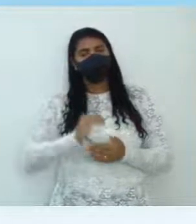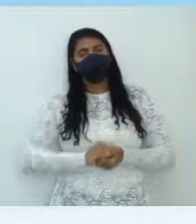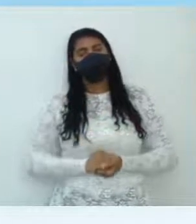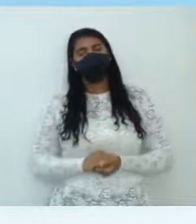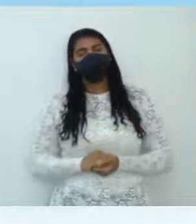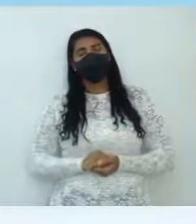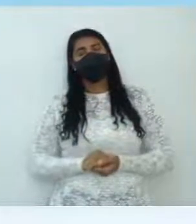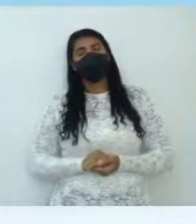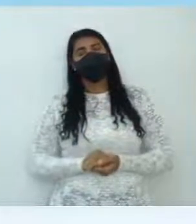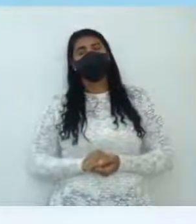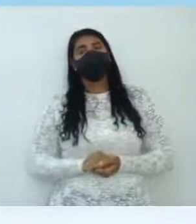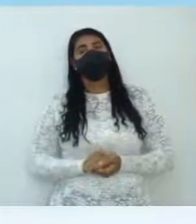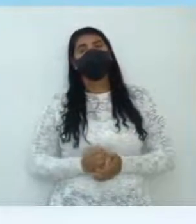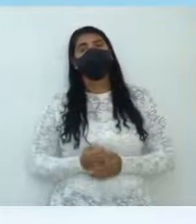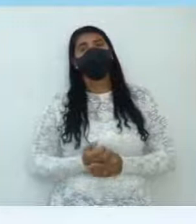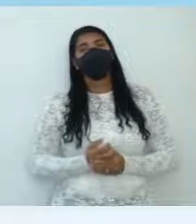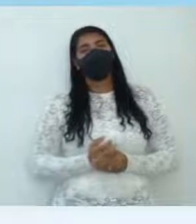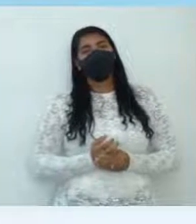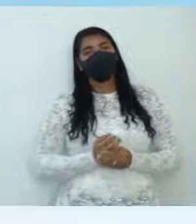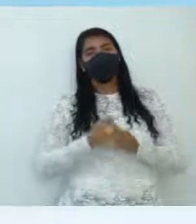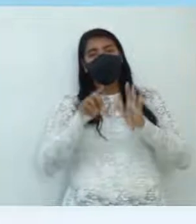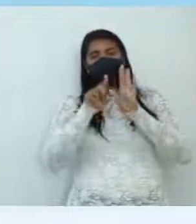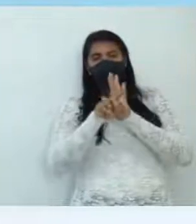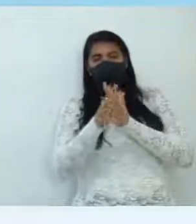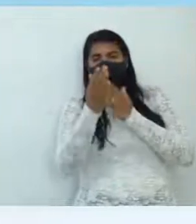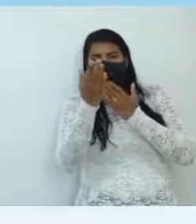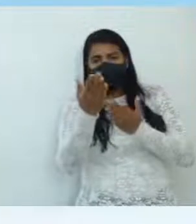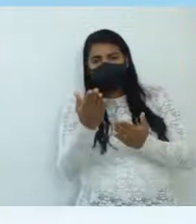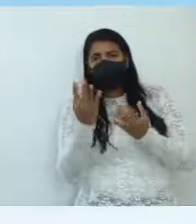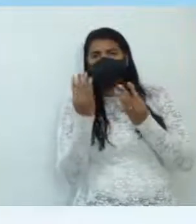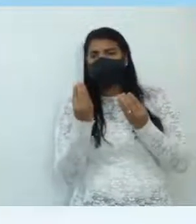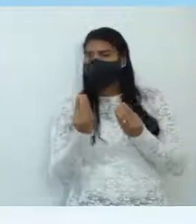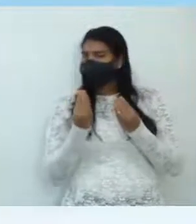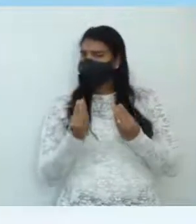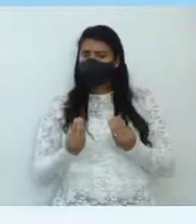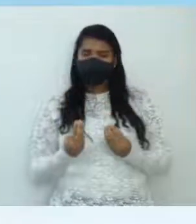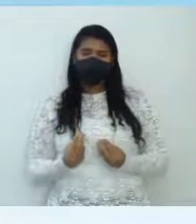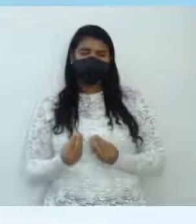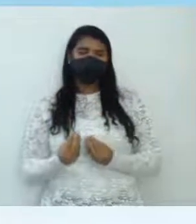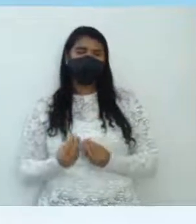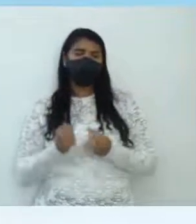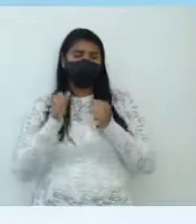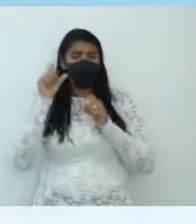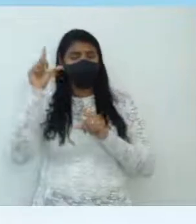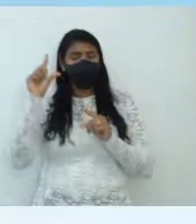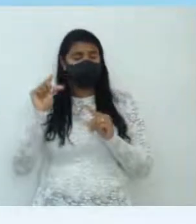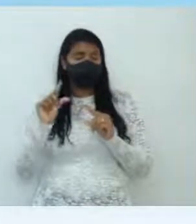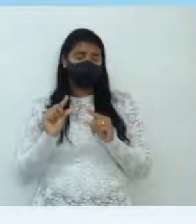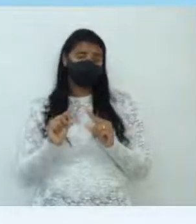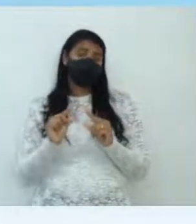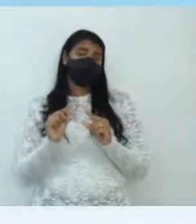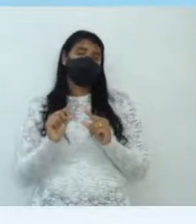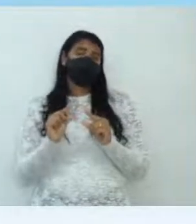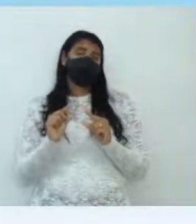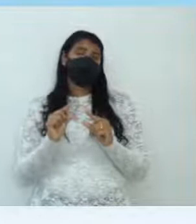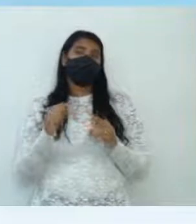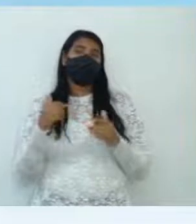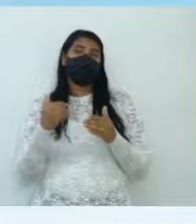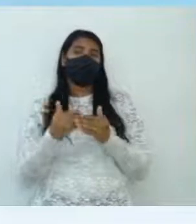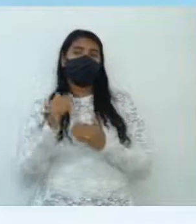futuras. E eu pergunto para vocês, como é que a gente pode minimizar